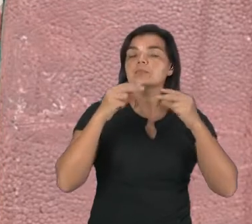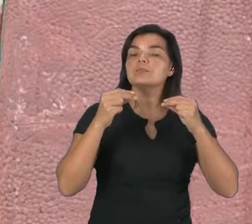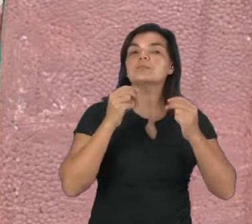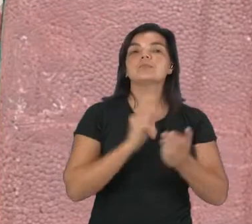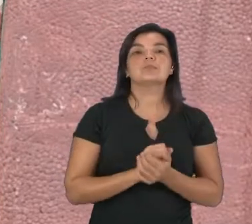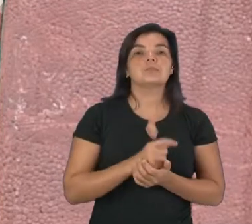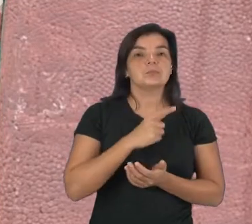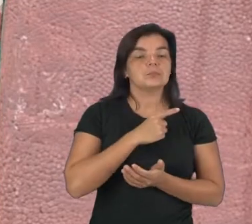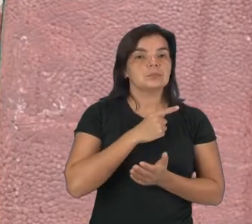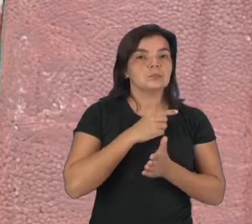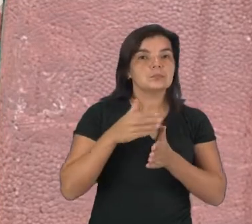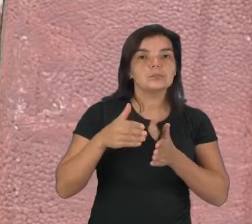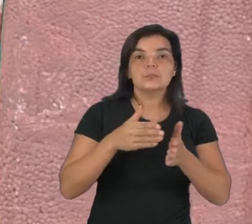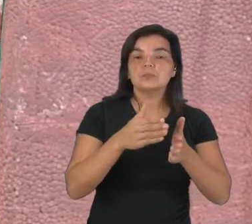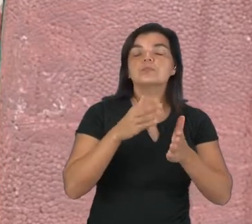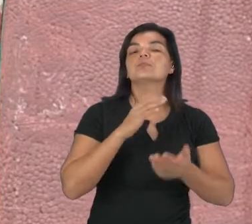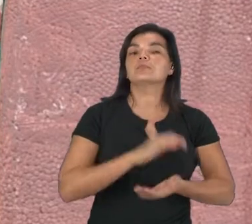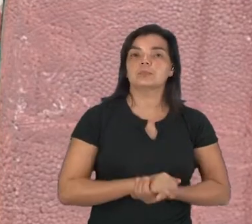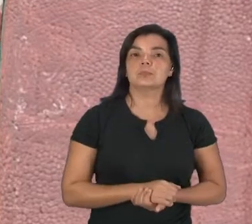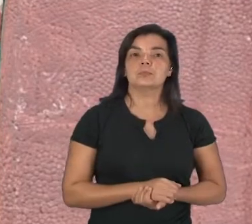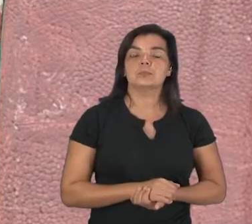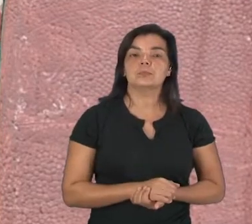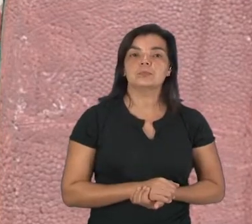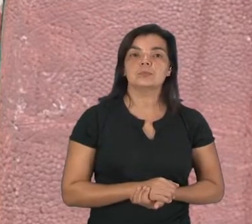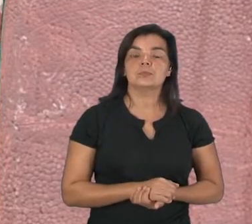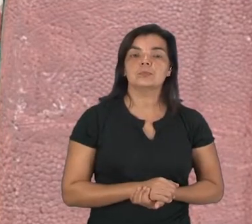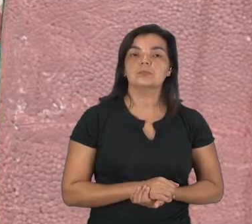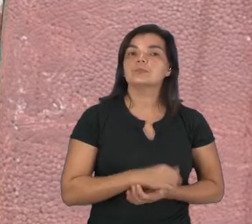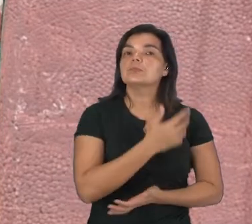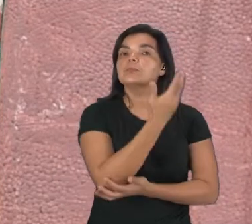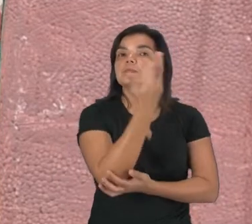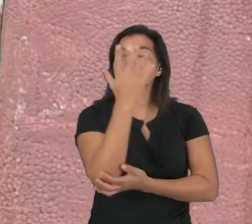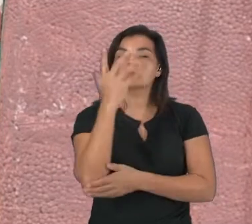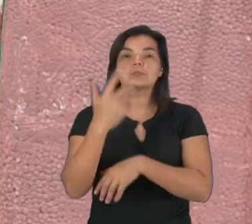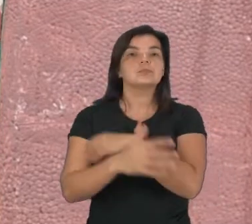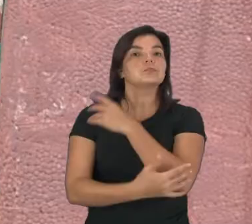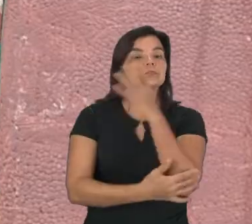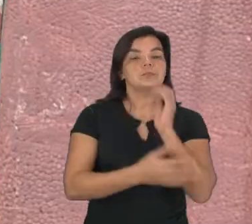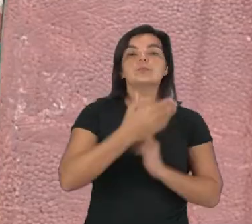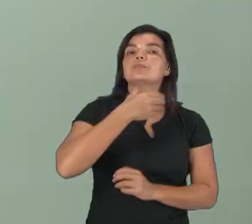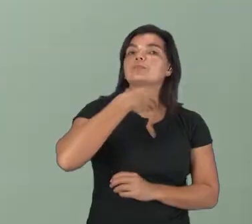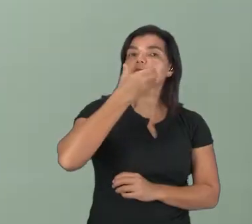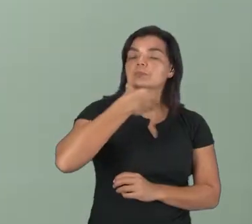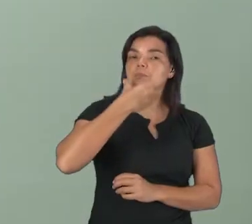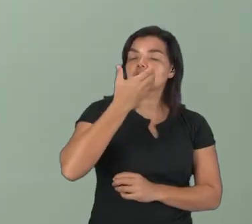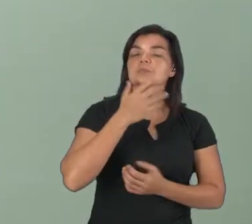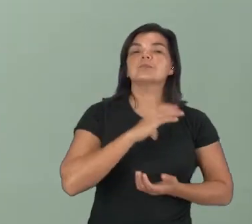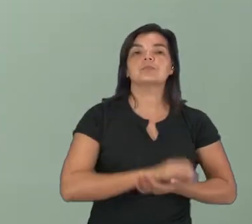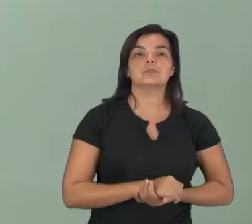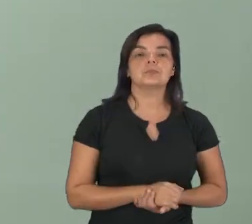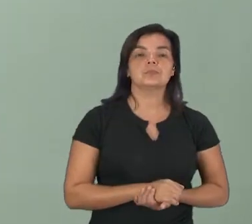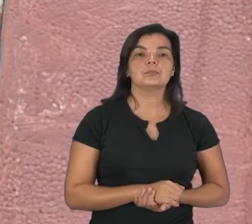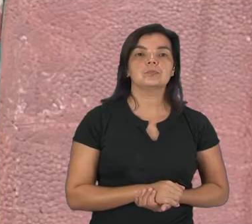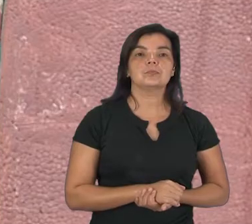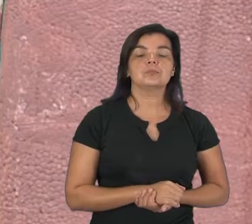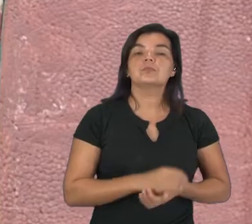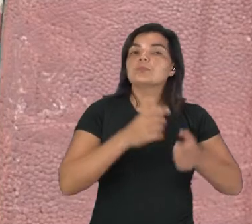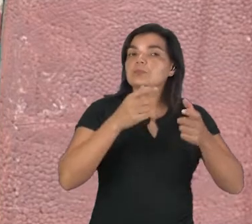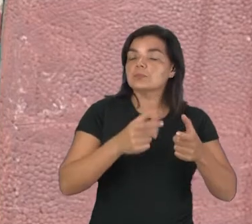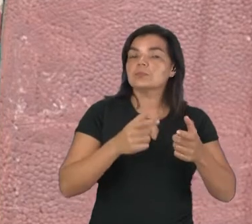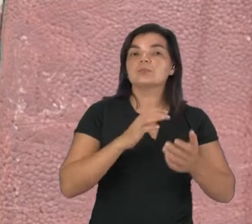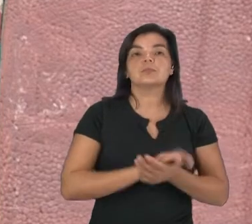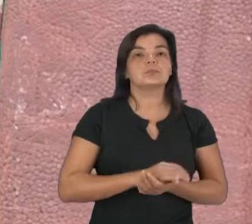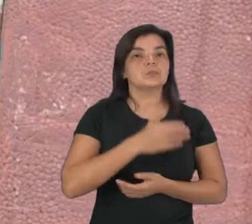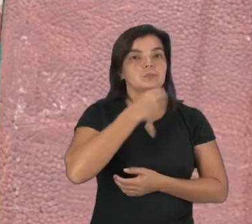ter seguido, ter passado pelos pomares, não é? Que são os pomares onde tem